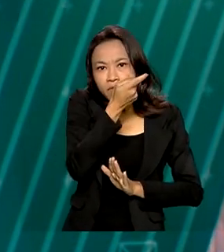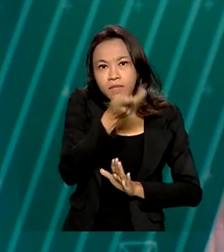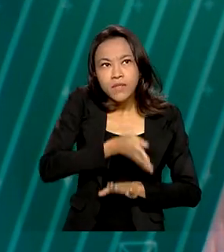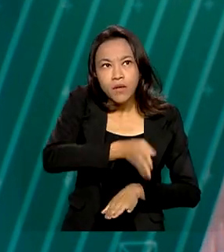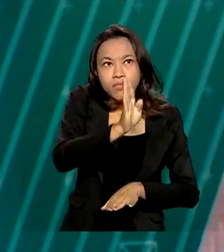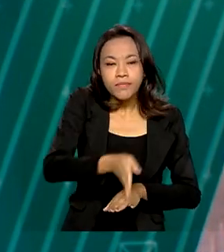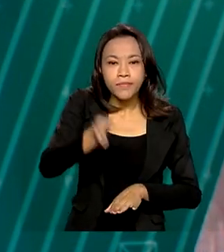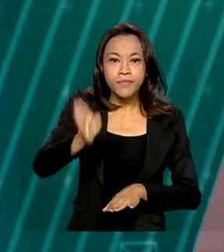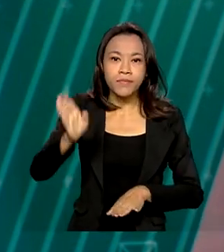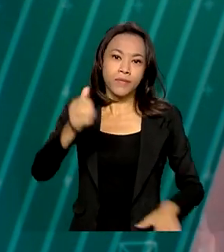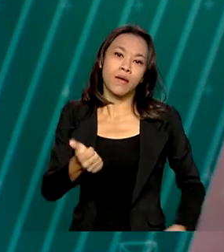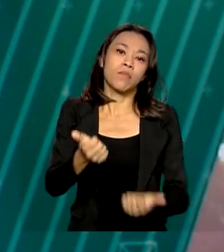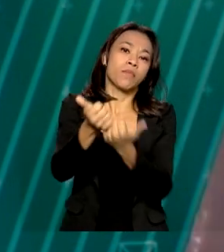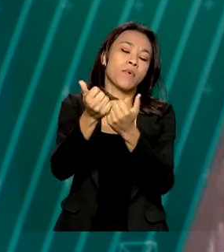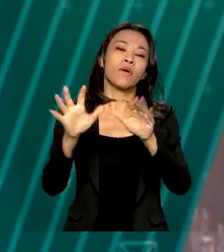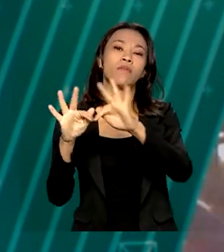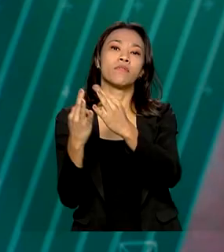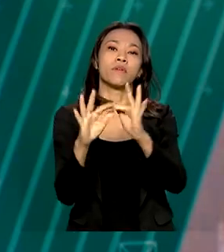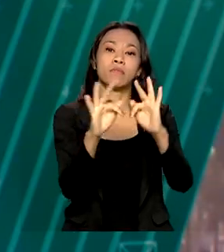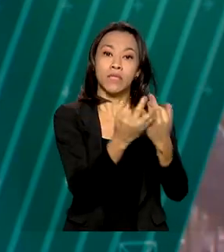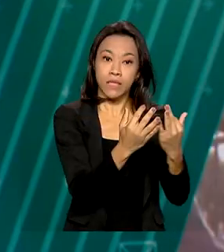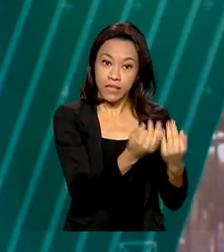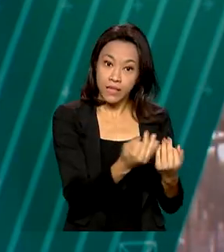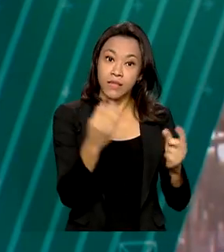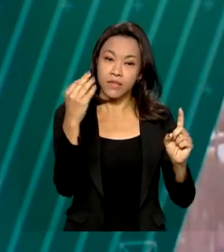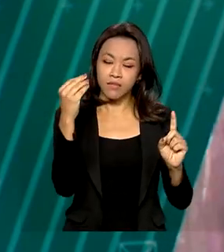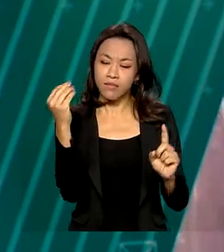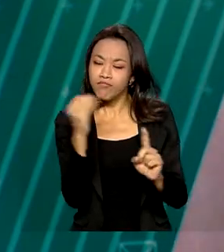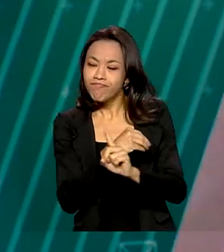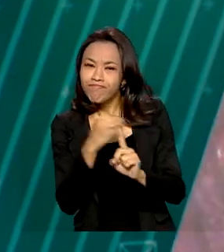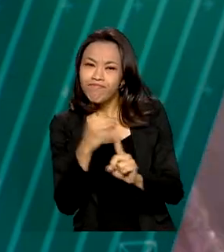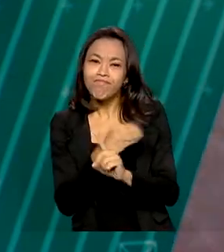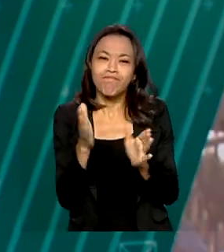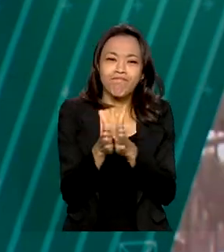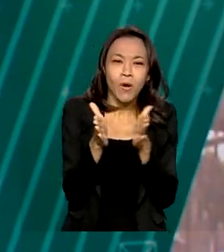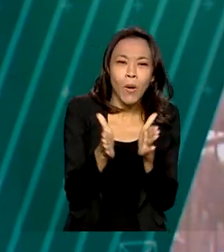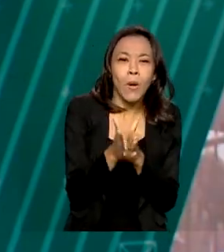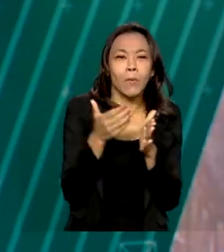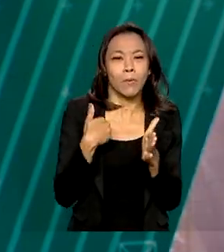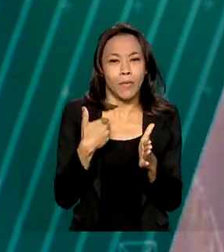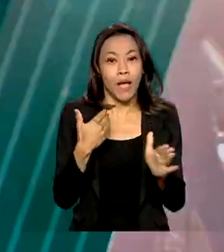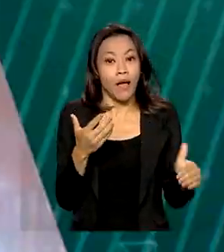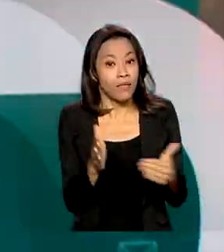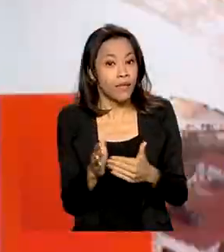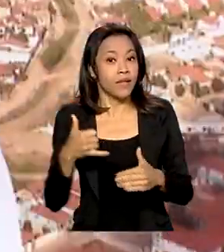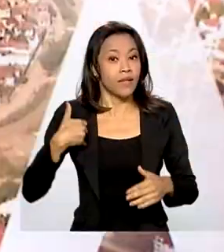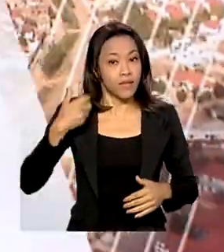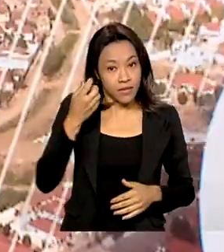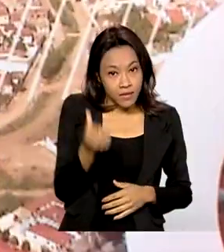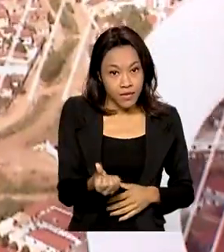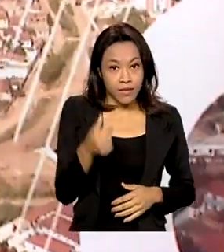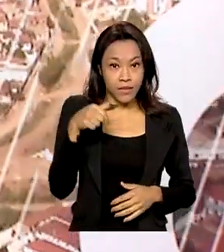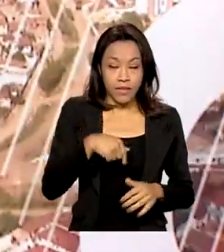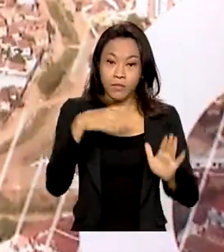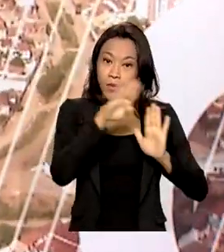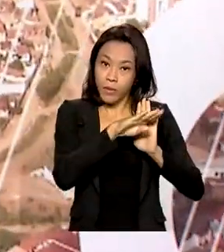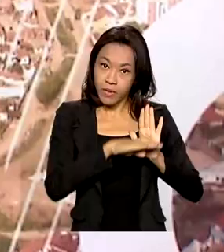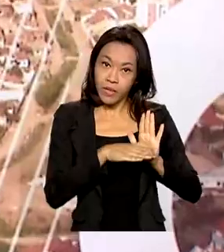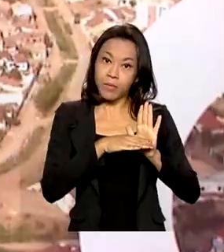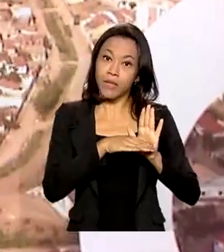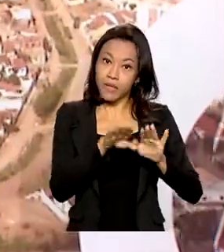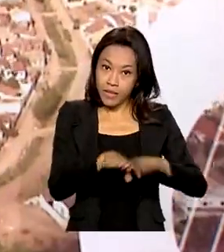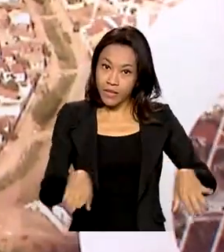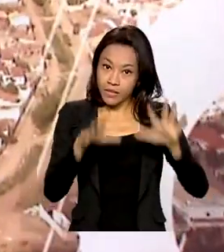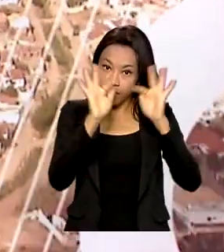projeto apoia famílias em situação de risco com foco no desenvolvimento de crianças até 6 anos o criança feliz aparece